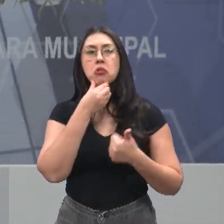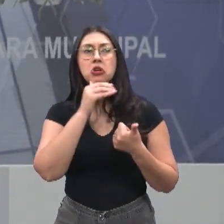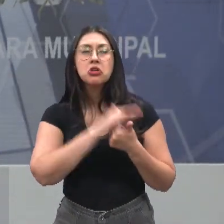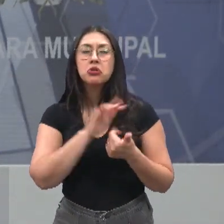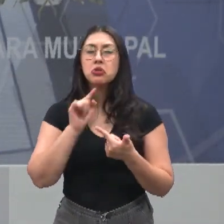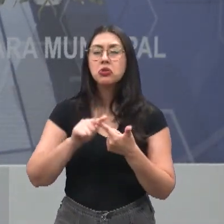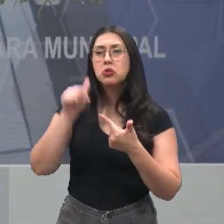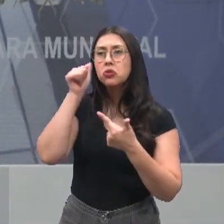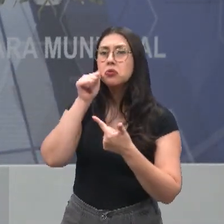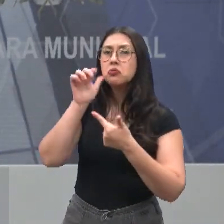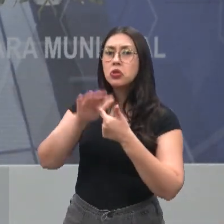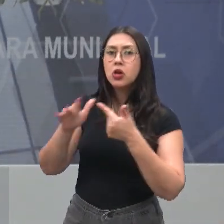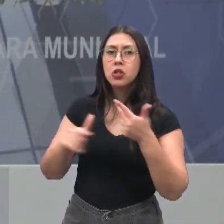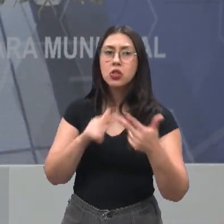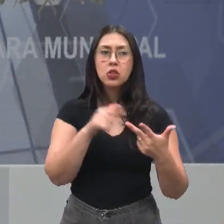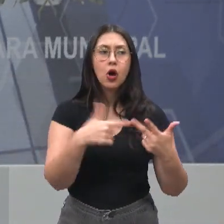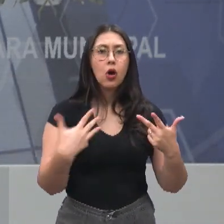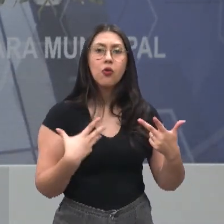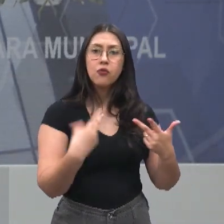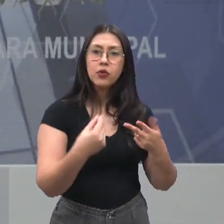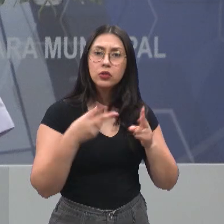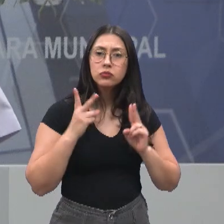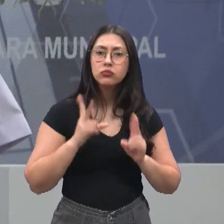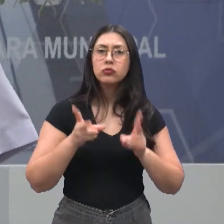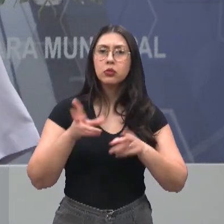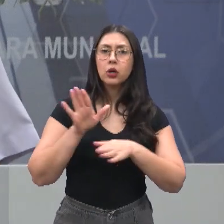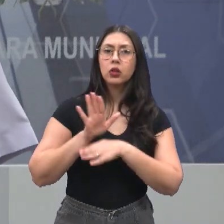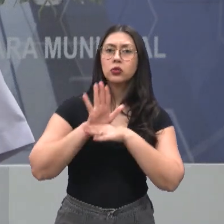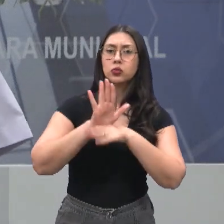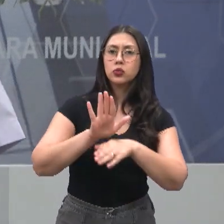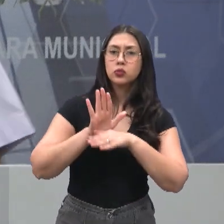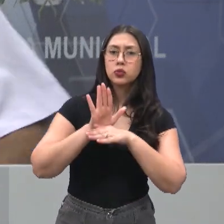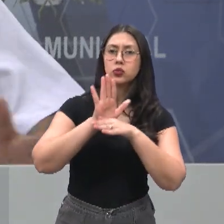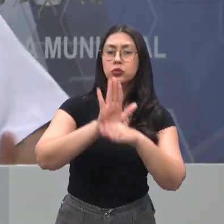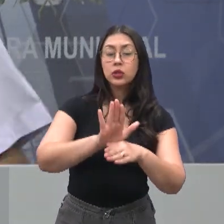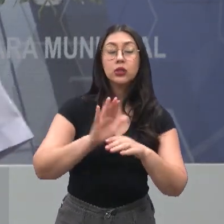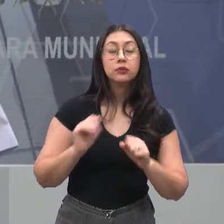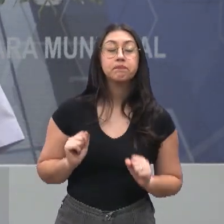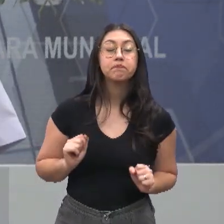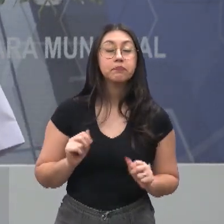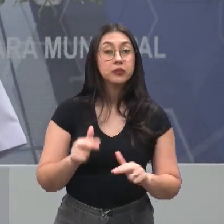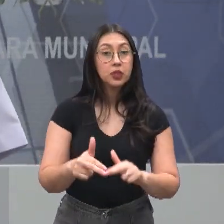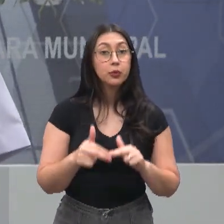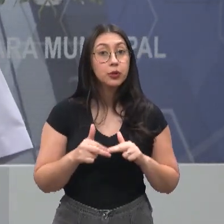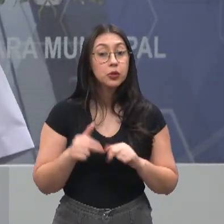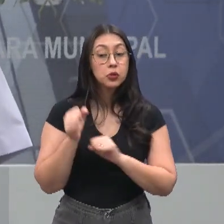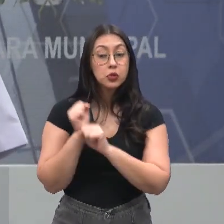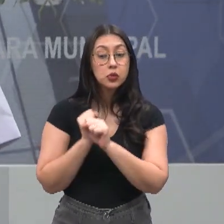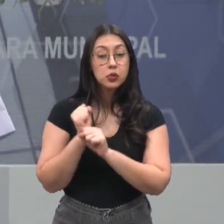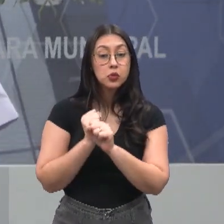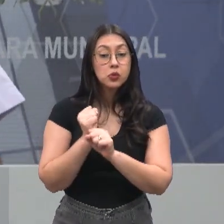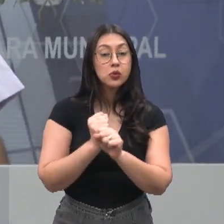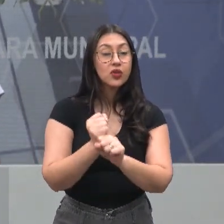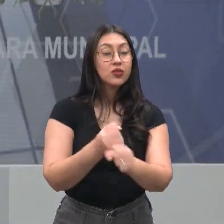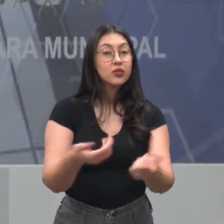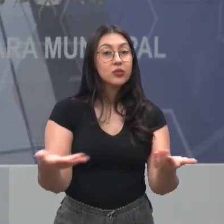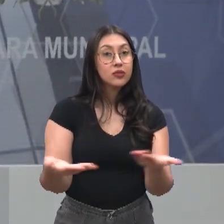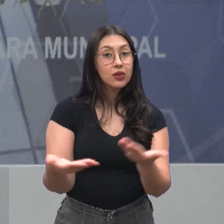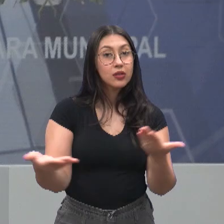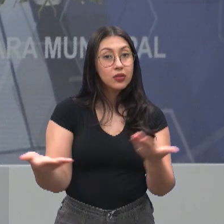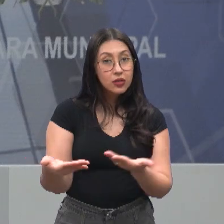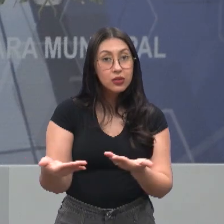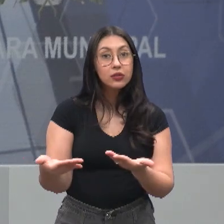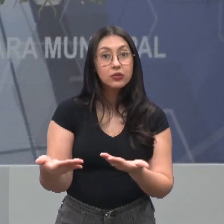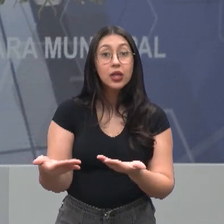mulher, um filho, ajudando esse transporte a acontecer. Portanto, esses anos a mais que eles terão, vai ser